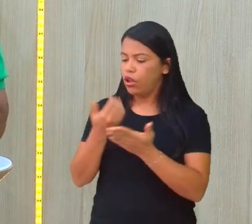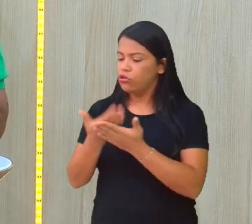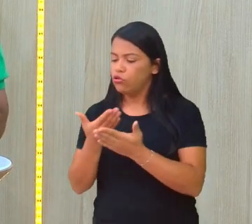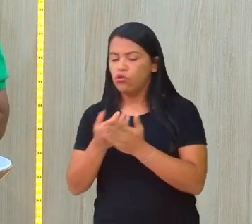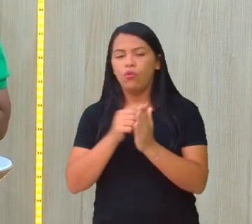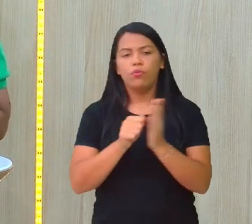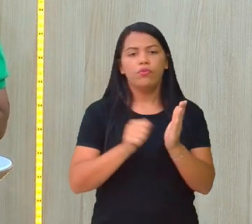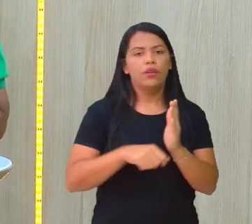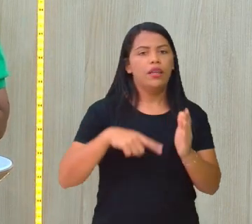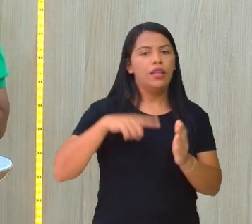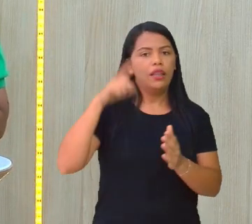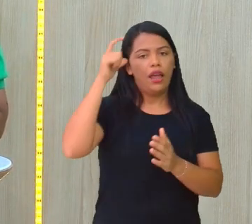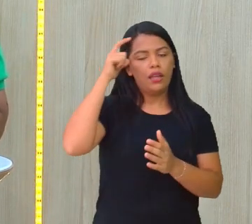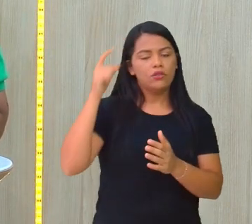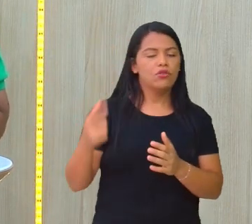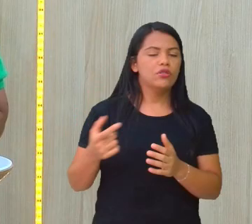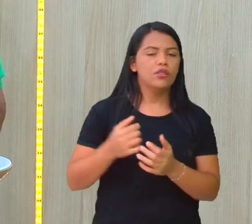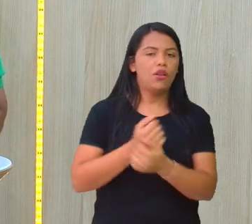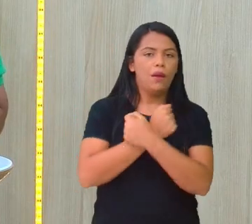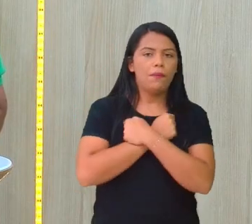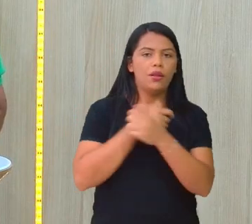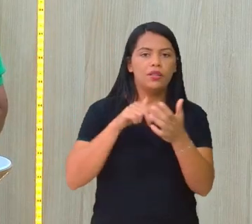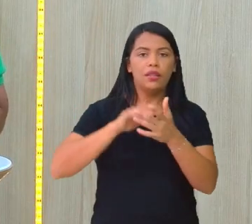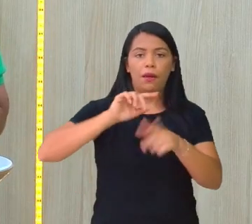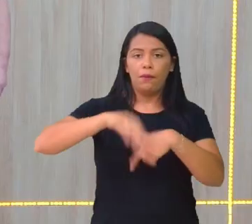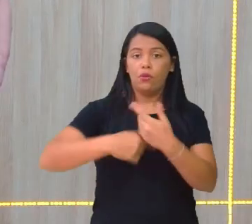Forte abraço e até a próxima. Continue estudando.